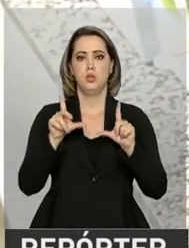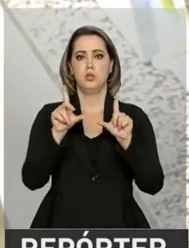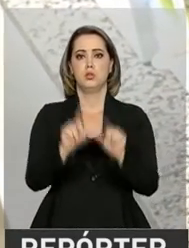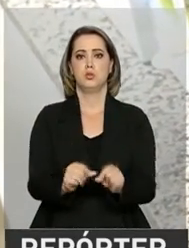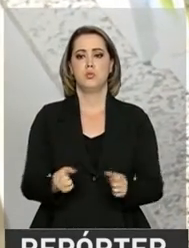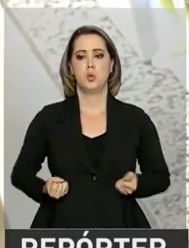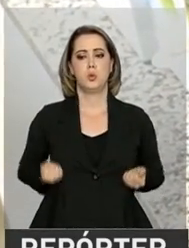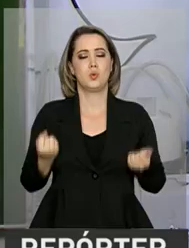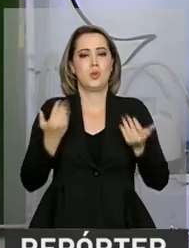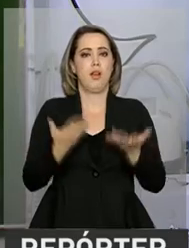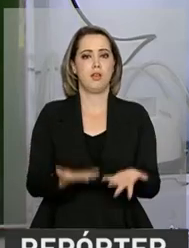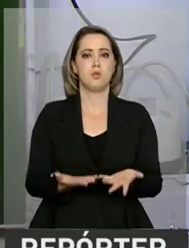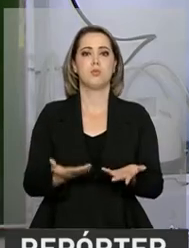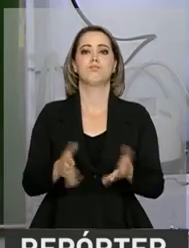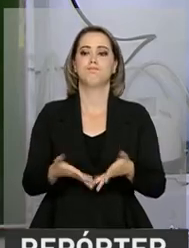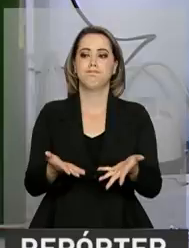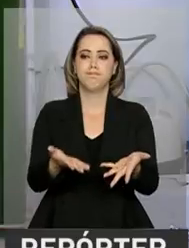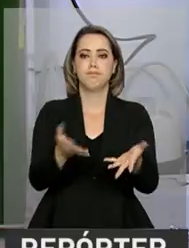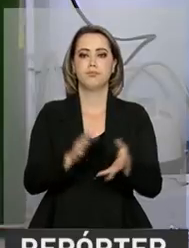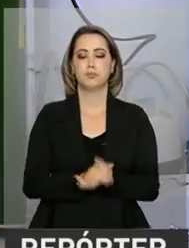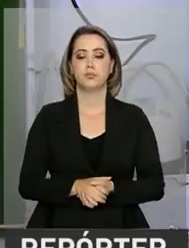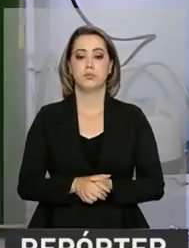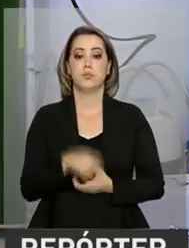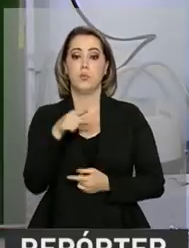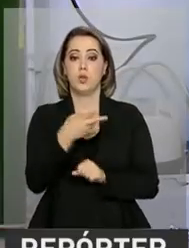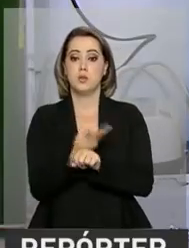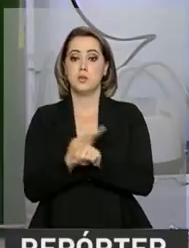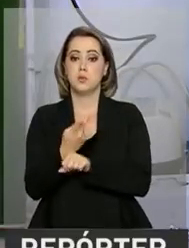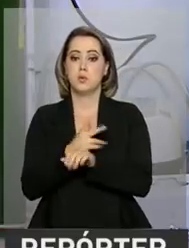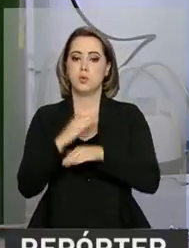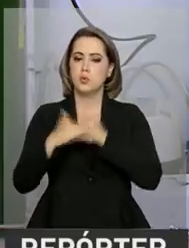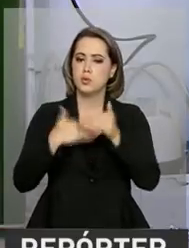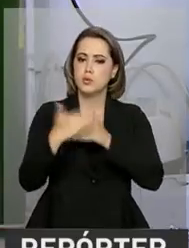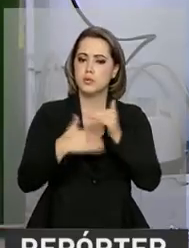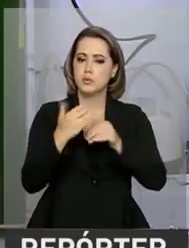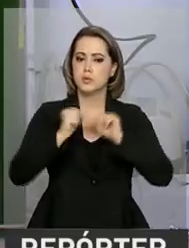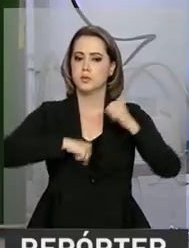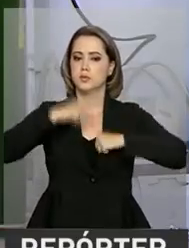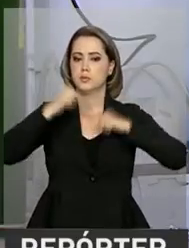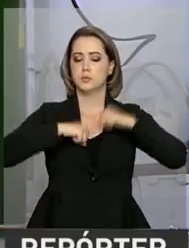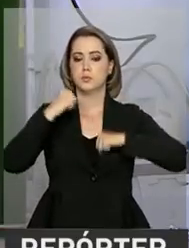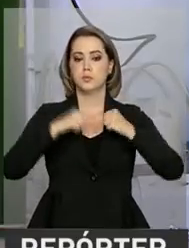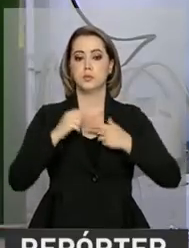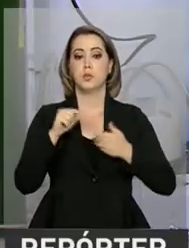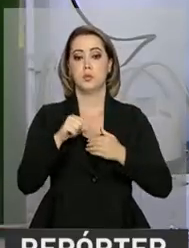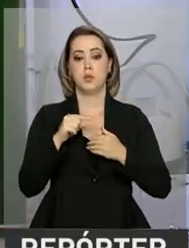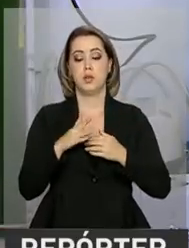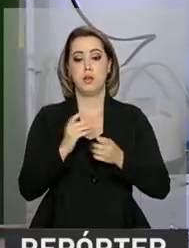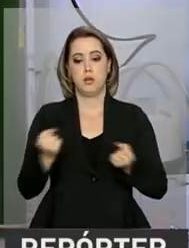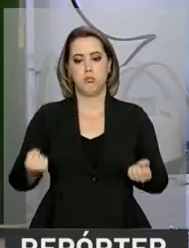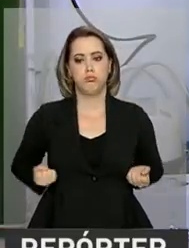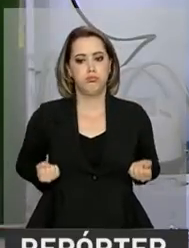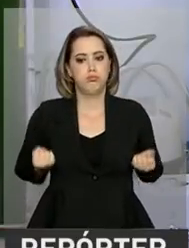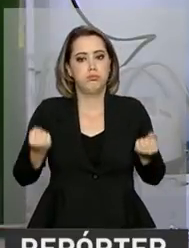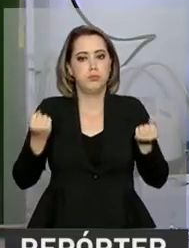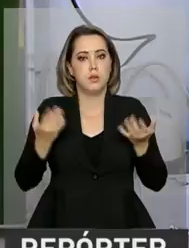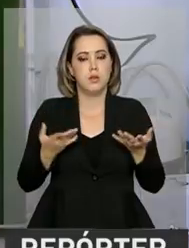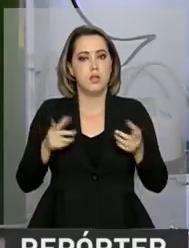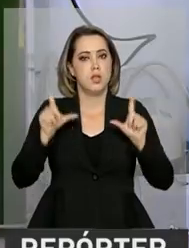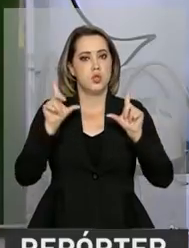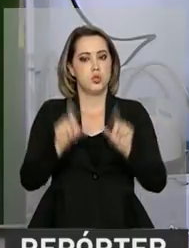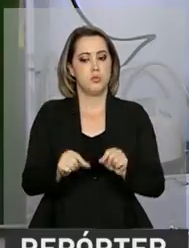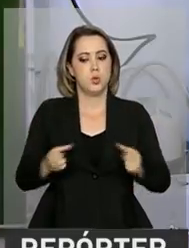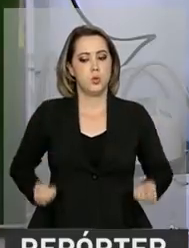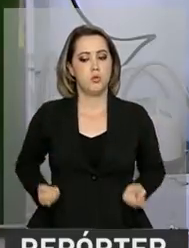os custos de produção. O que se busca é desenvolver essa indústria para que ela ganhe escala, e reduzir os custos